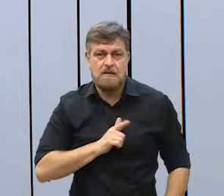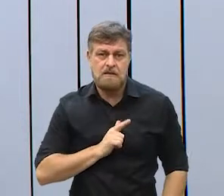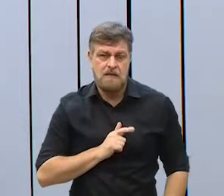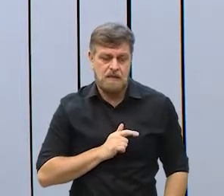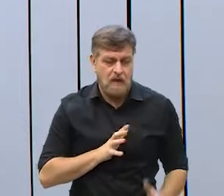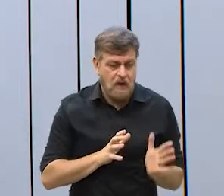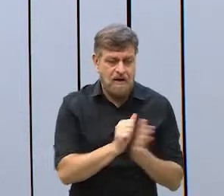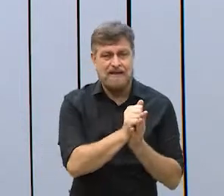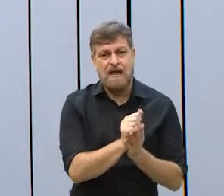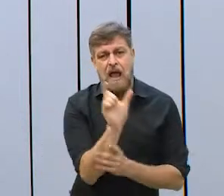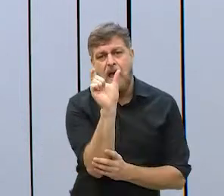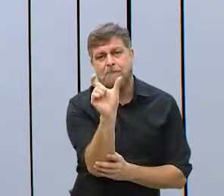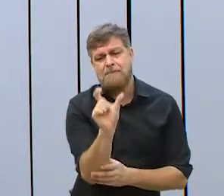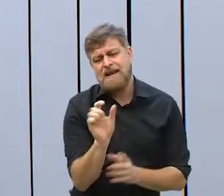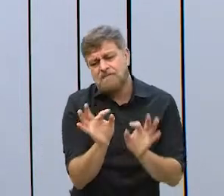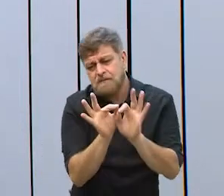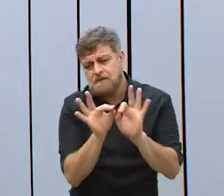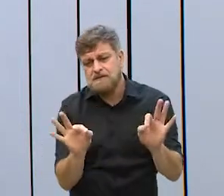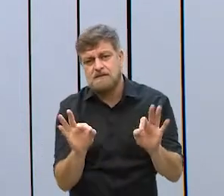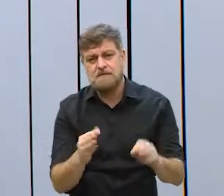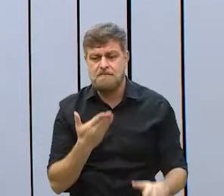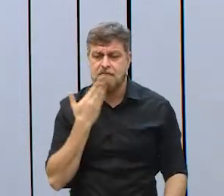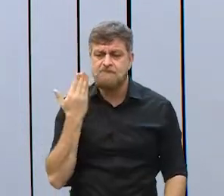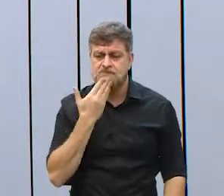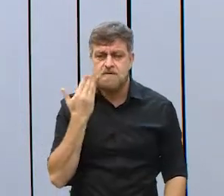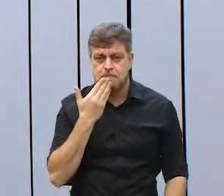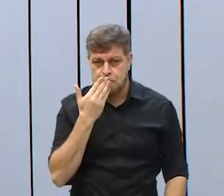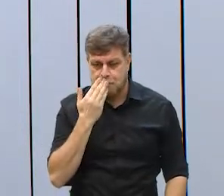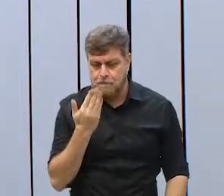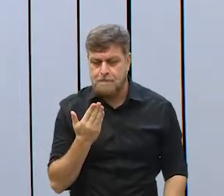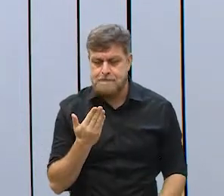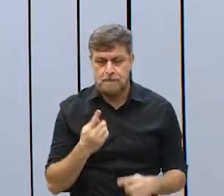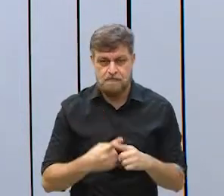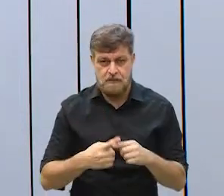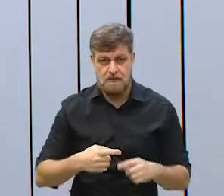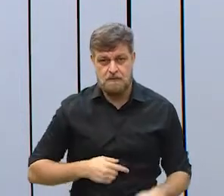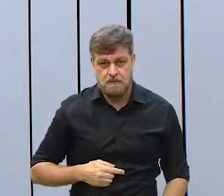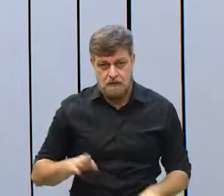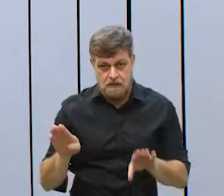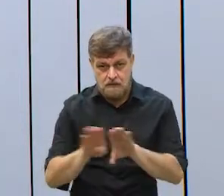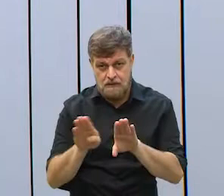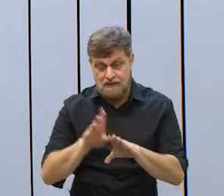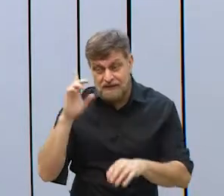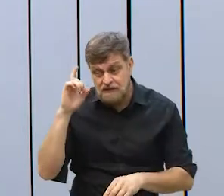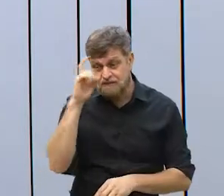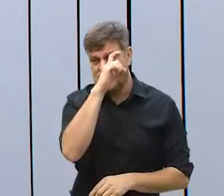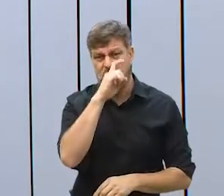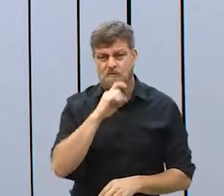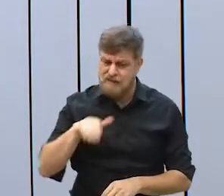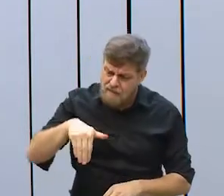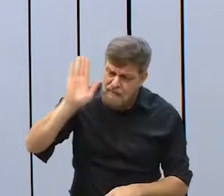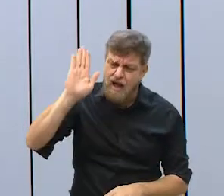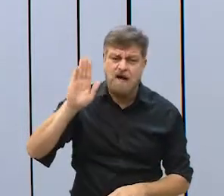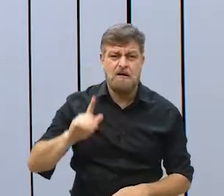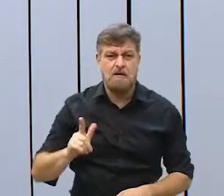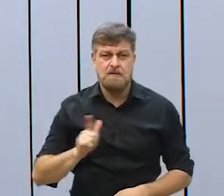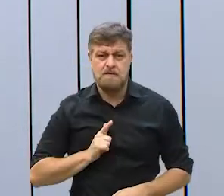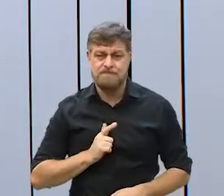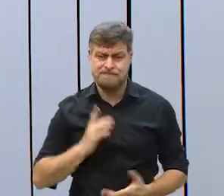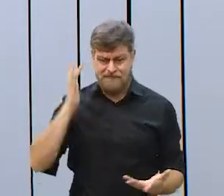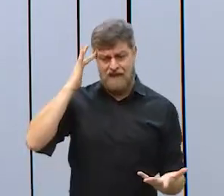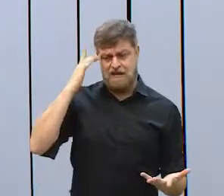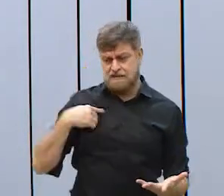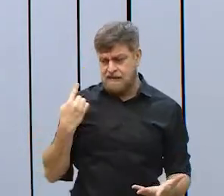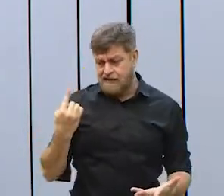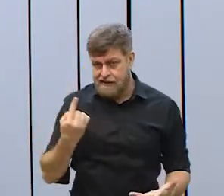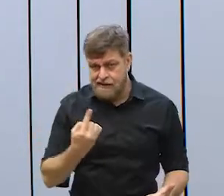seus cadastros palavras mais simples, mais comuns. Porque isso também dificulta muito. Você acha? A gente não